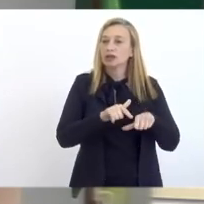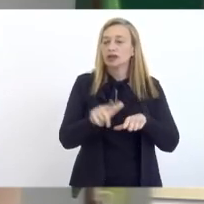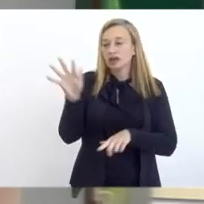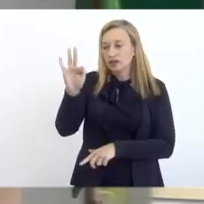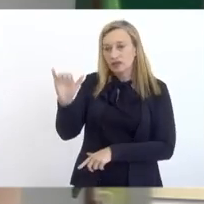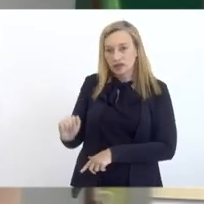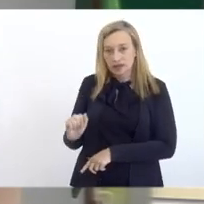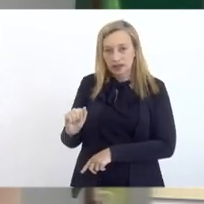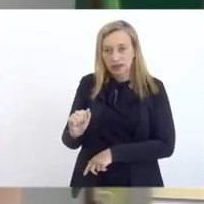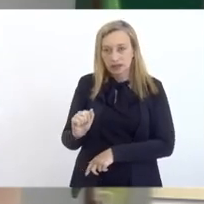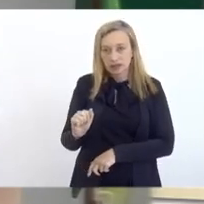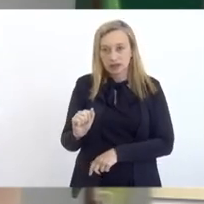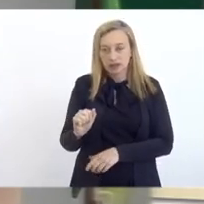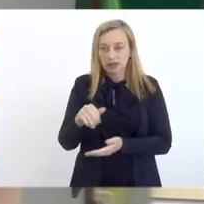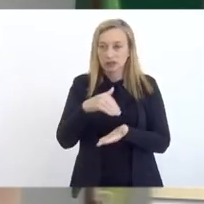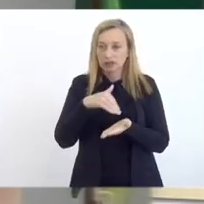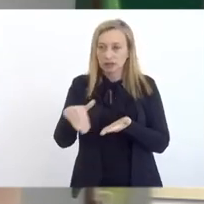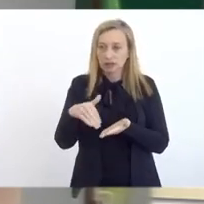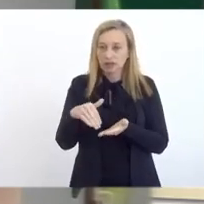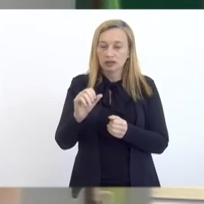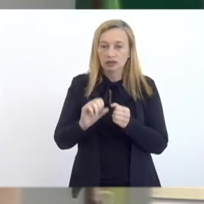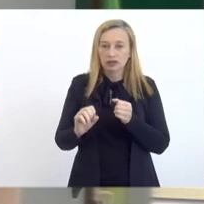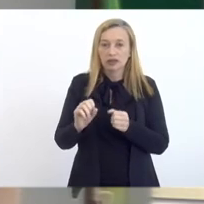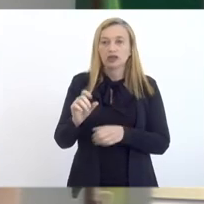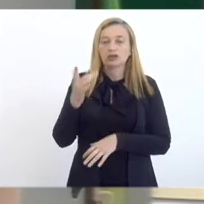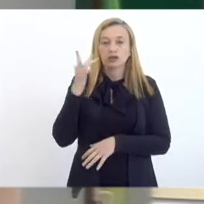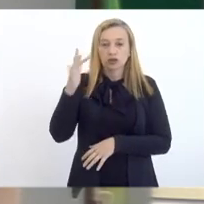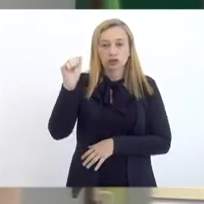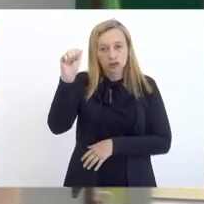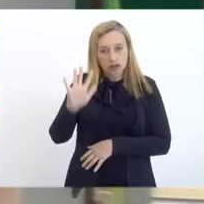fez ao Tesouro Nacional,